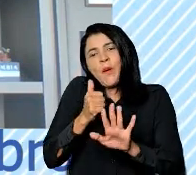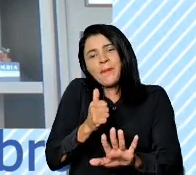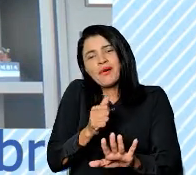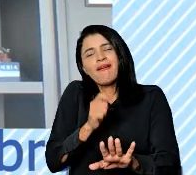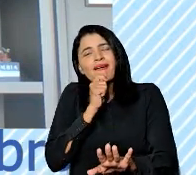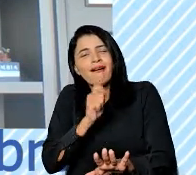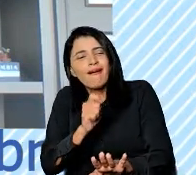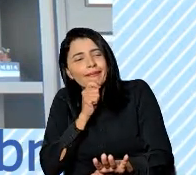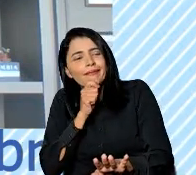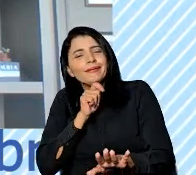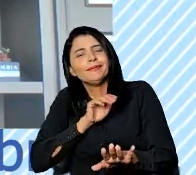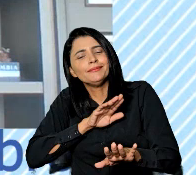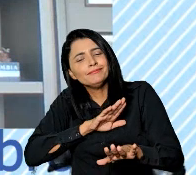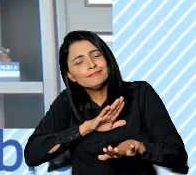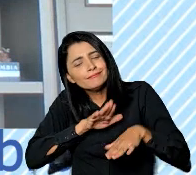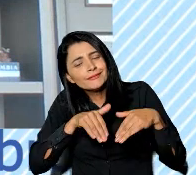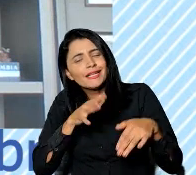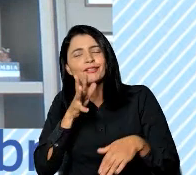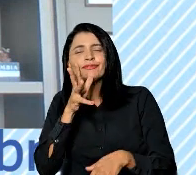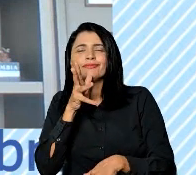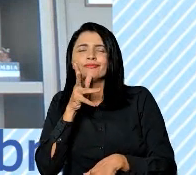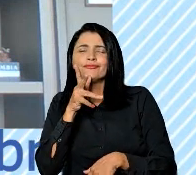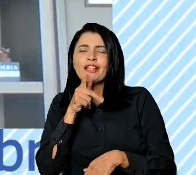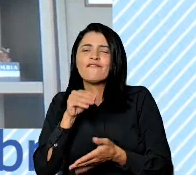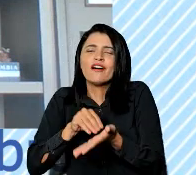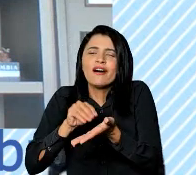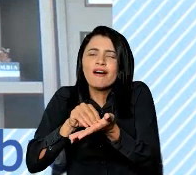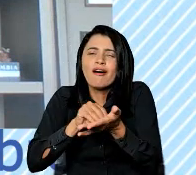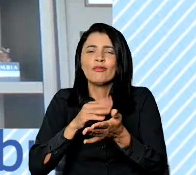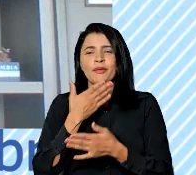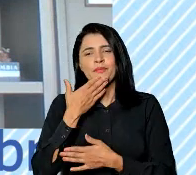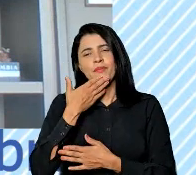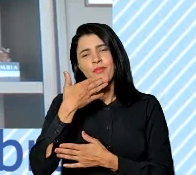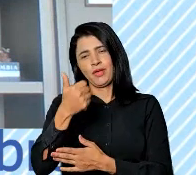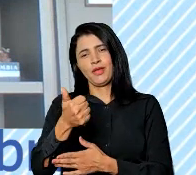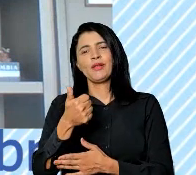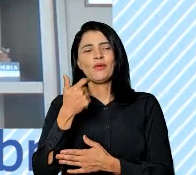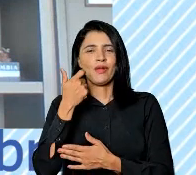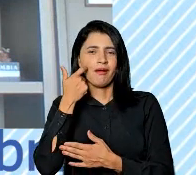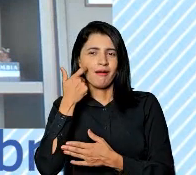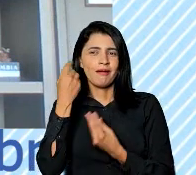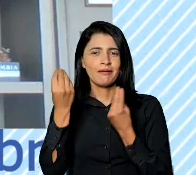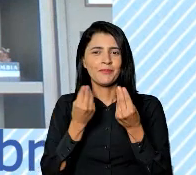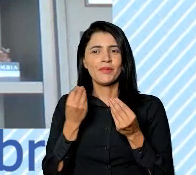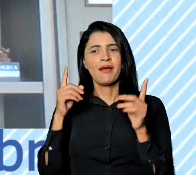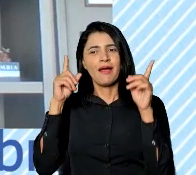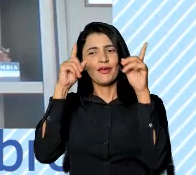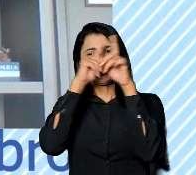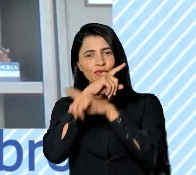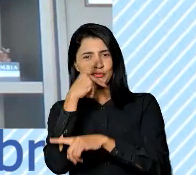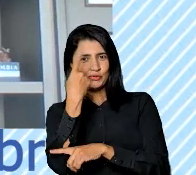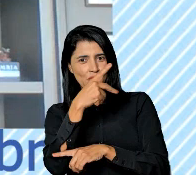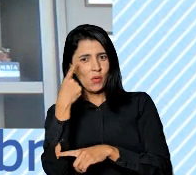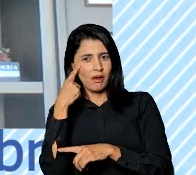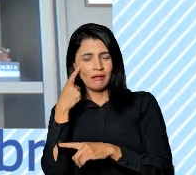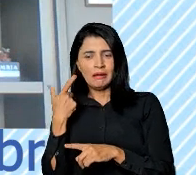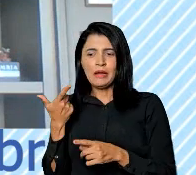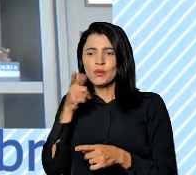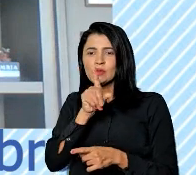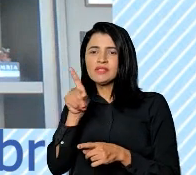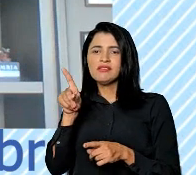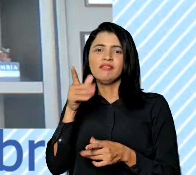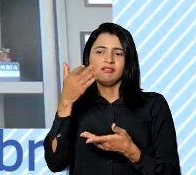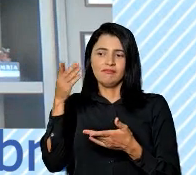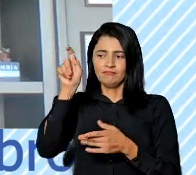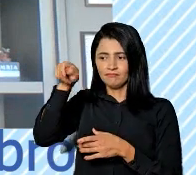ainda engatinhando, muito longe, e imagino qual tenha sido a dificuldade sua para chegar onde chegou,